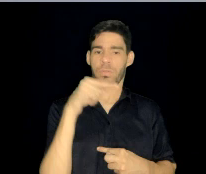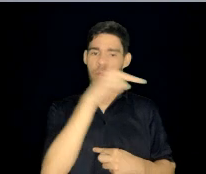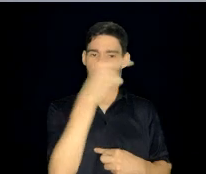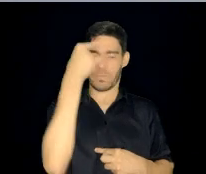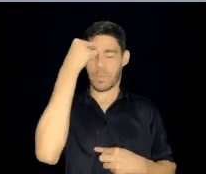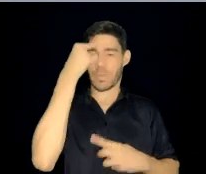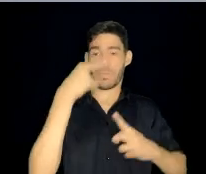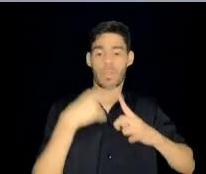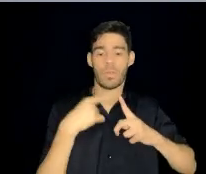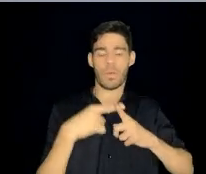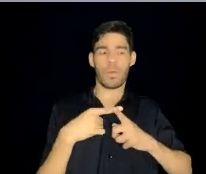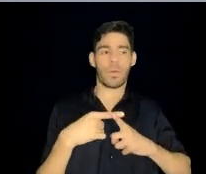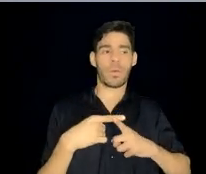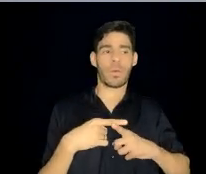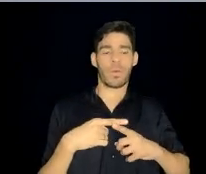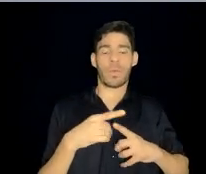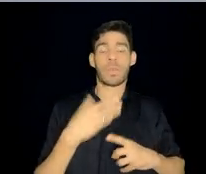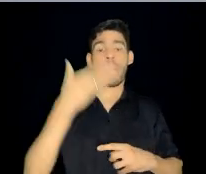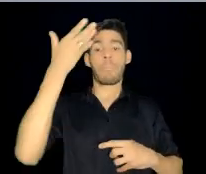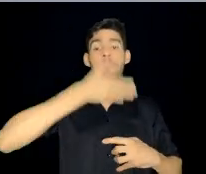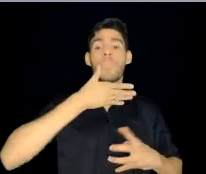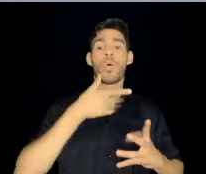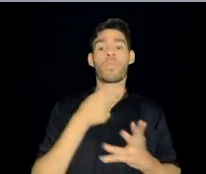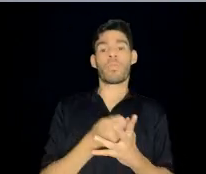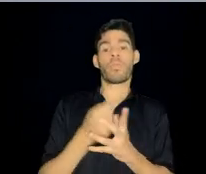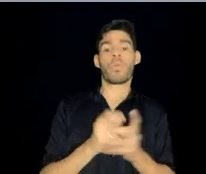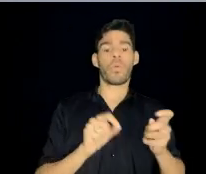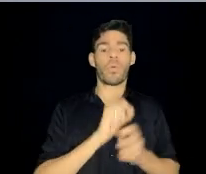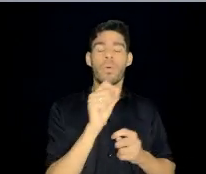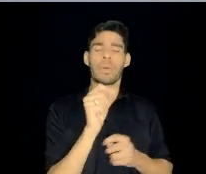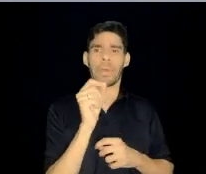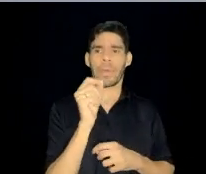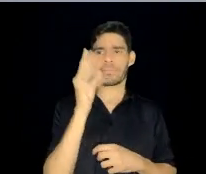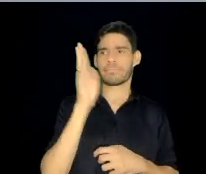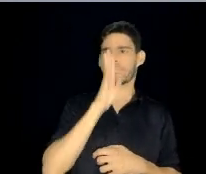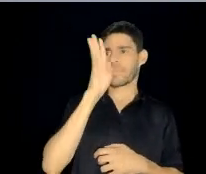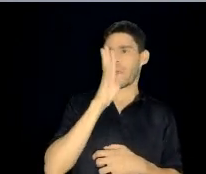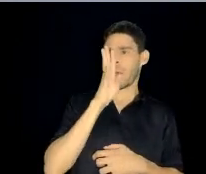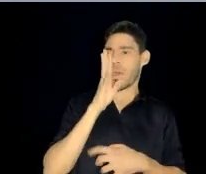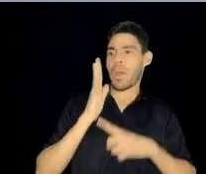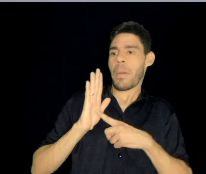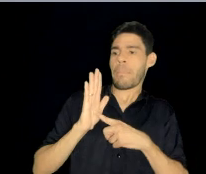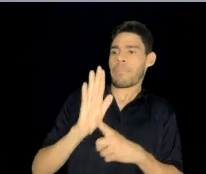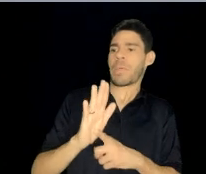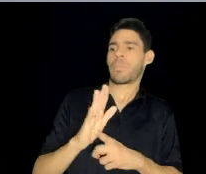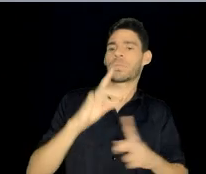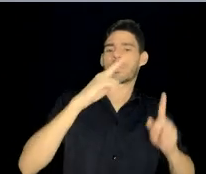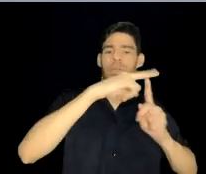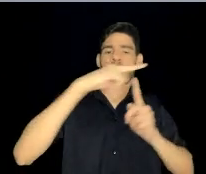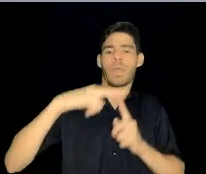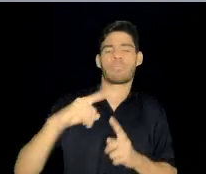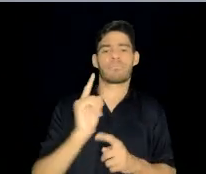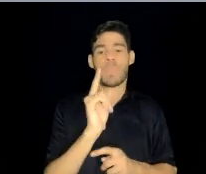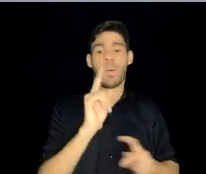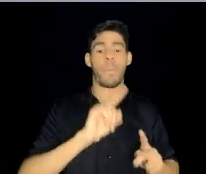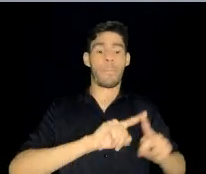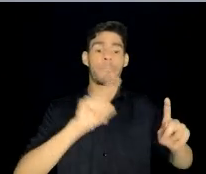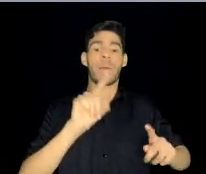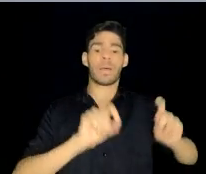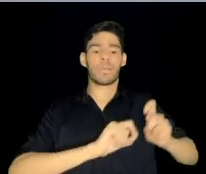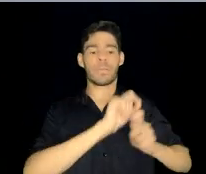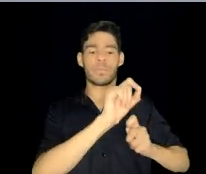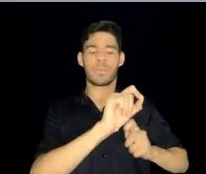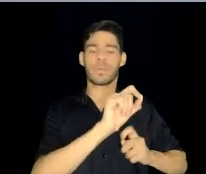discordo dessa posição porque o ônus da prova cabe à acusação não para demonstrar a